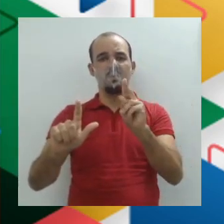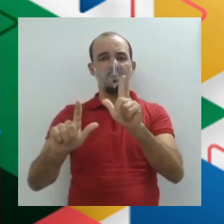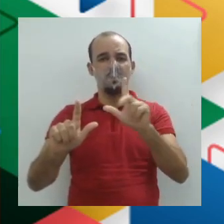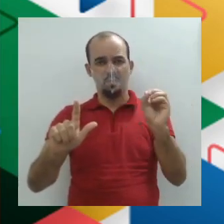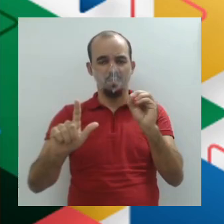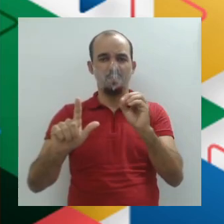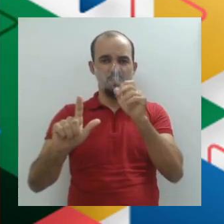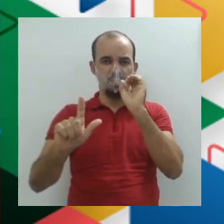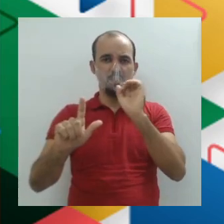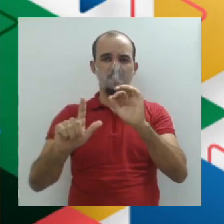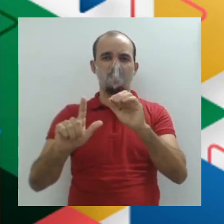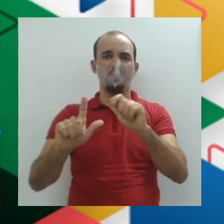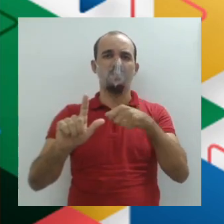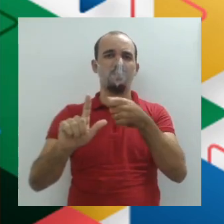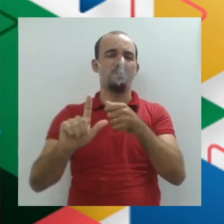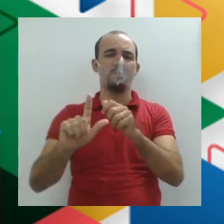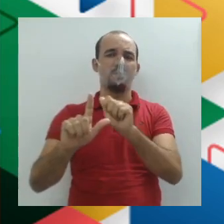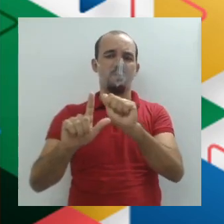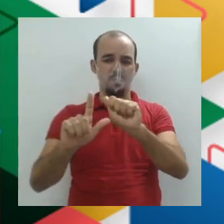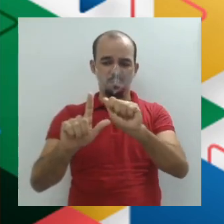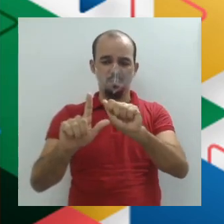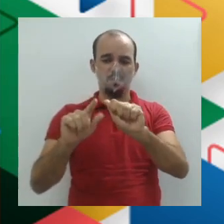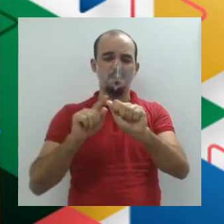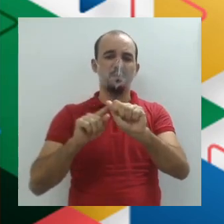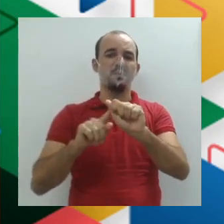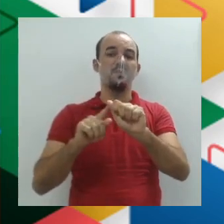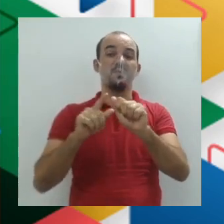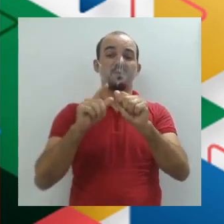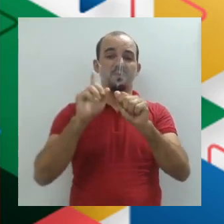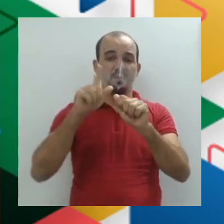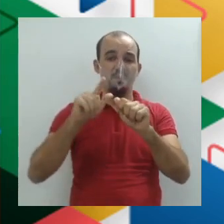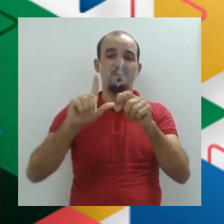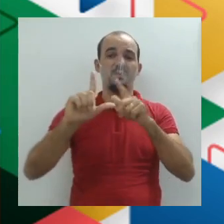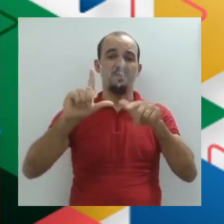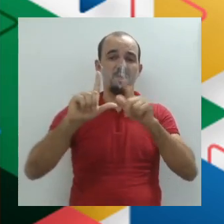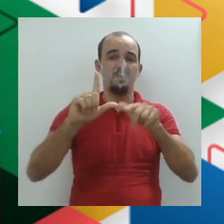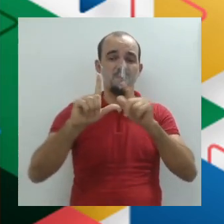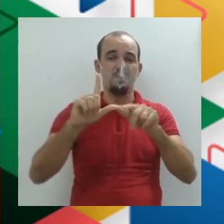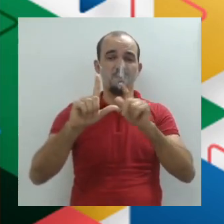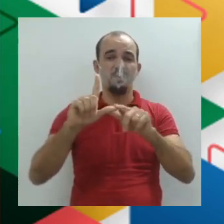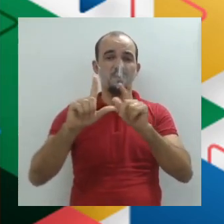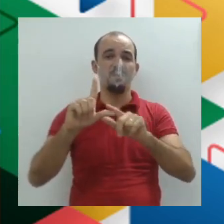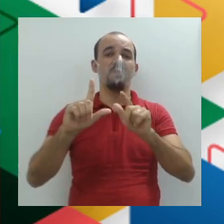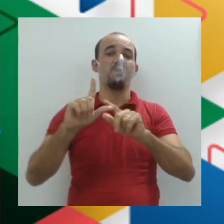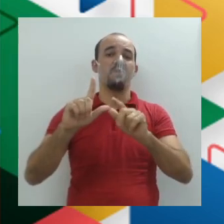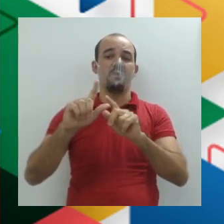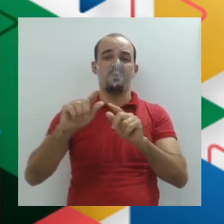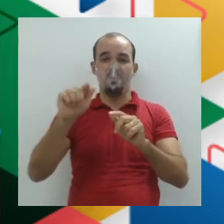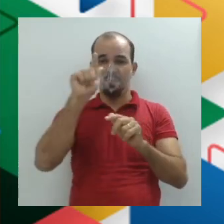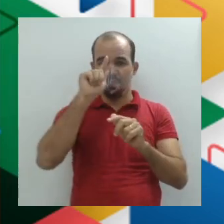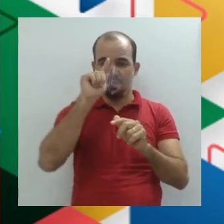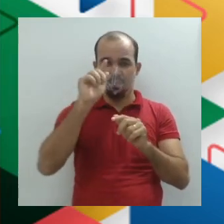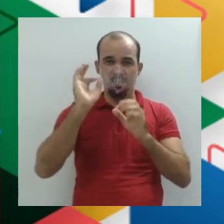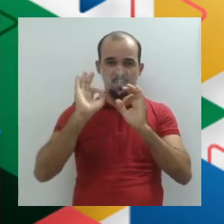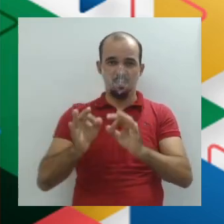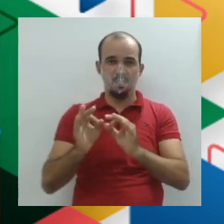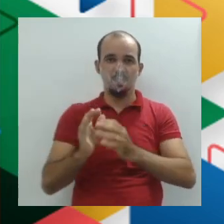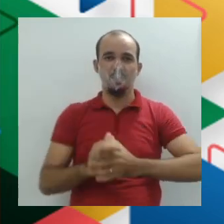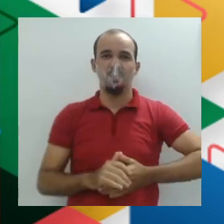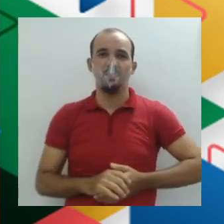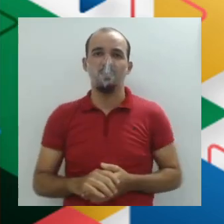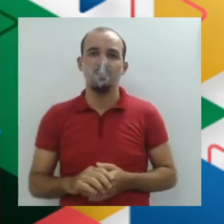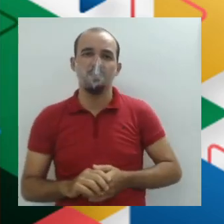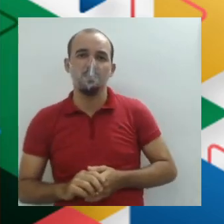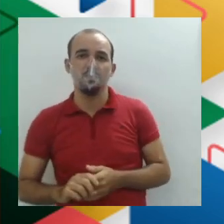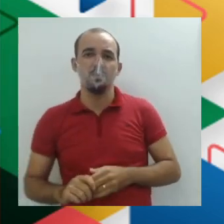representa através de uma das letras do alfabeto grego. Aqui, como é o primeiro ângulo, ângulo alfa. Você percebe que na frente desse ângulo